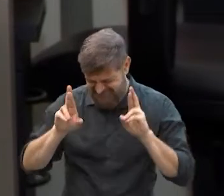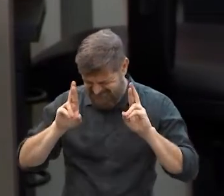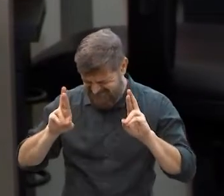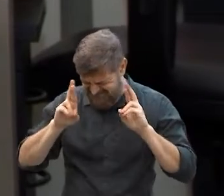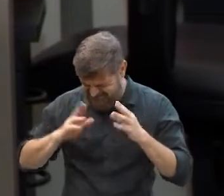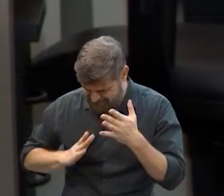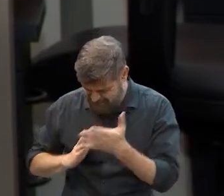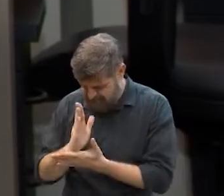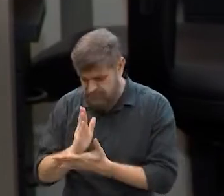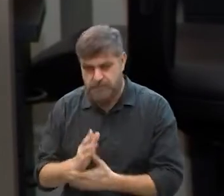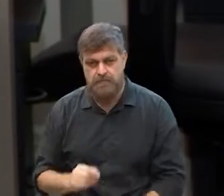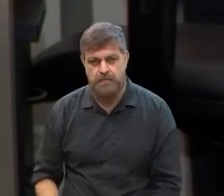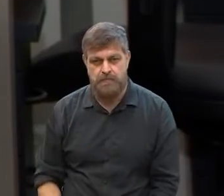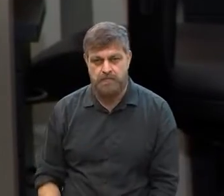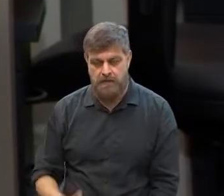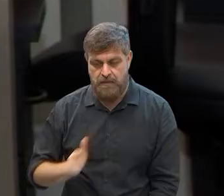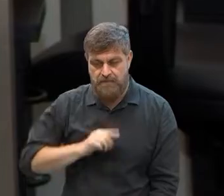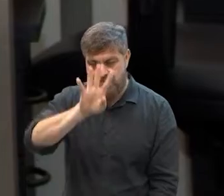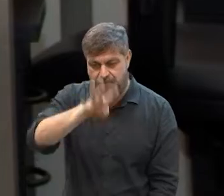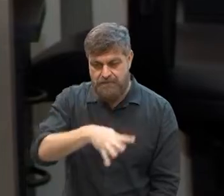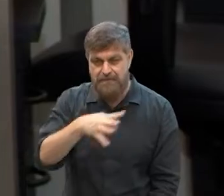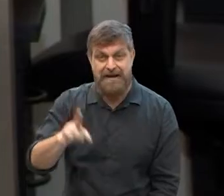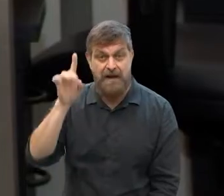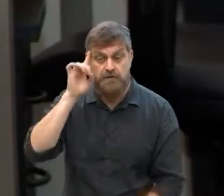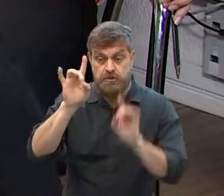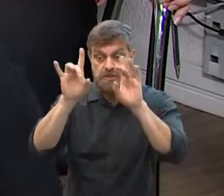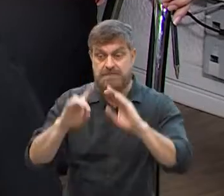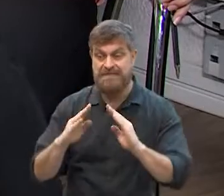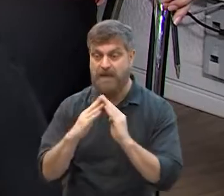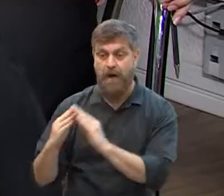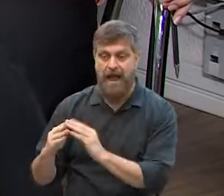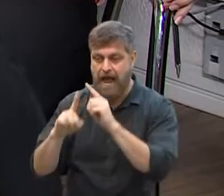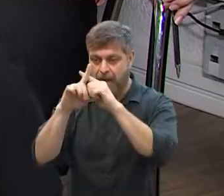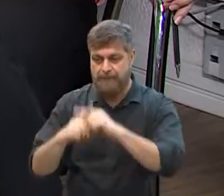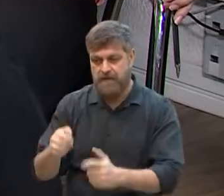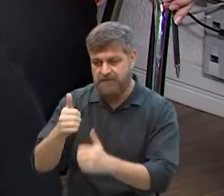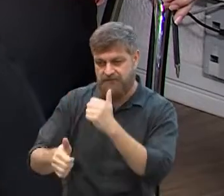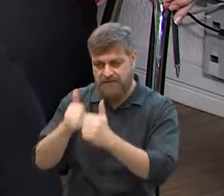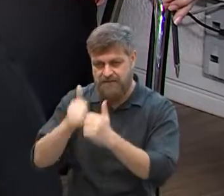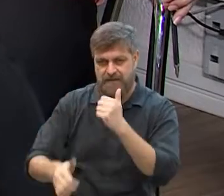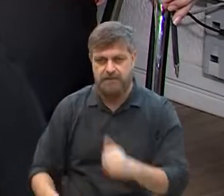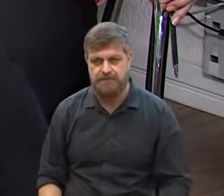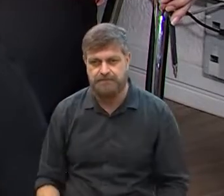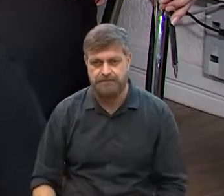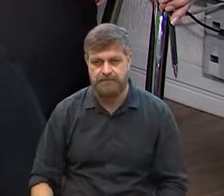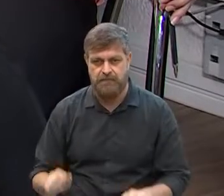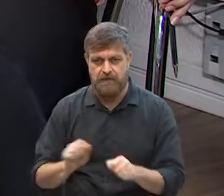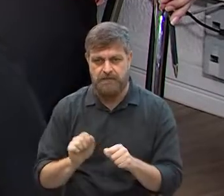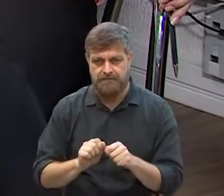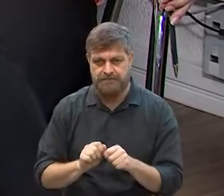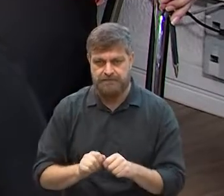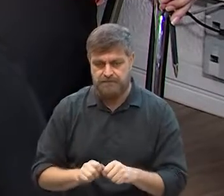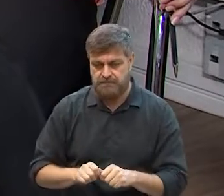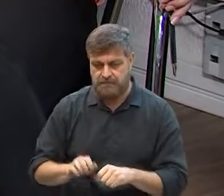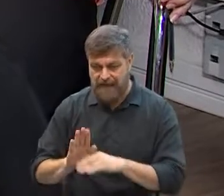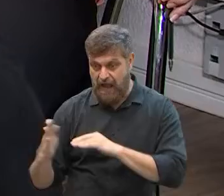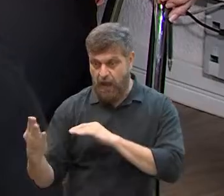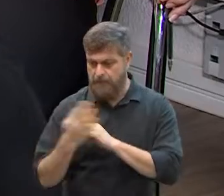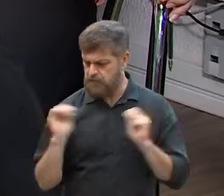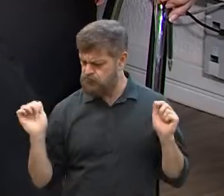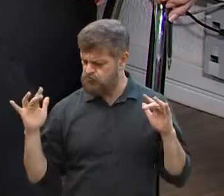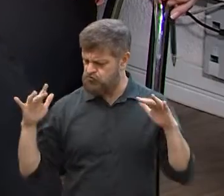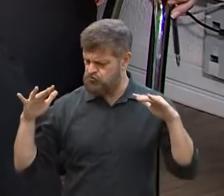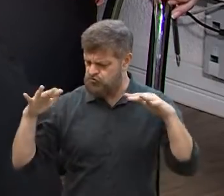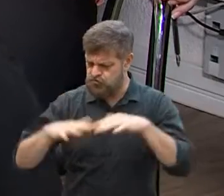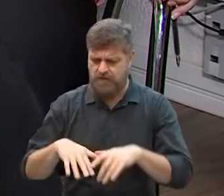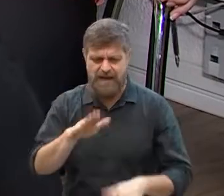antes, para consolidar no município de Campinas a Taça das Favelas. O interessante é que esse evento movimenta ali em toda a região, né?